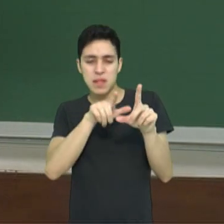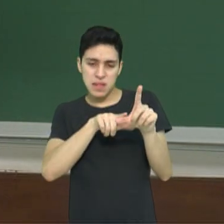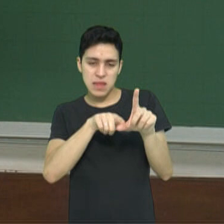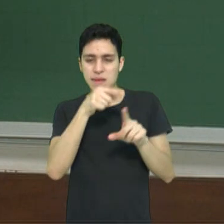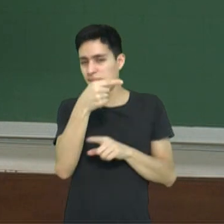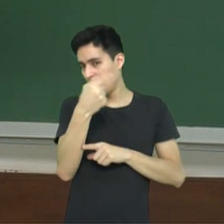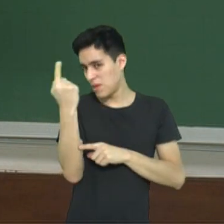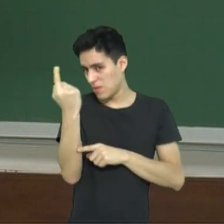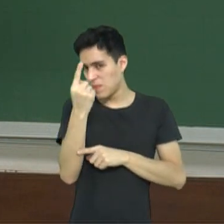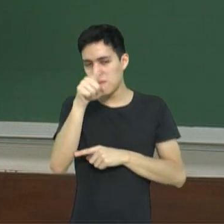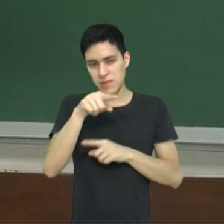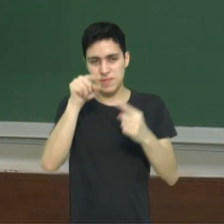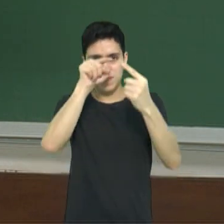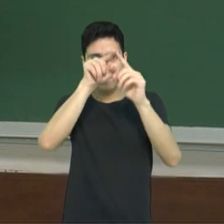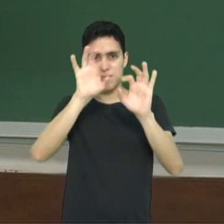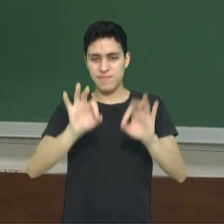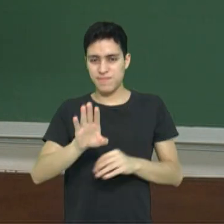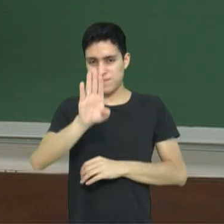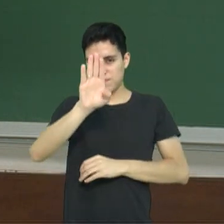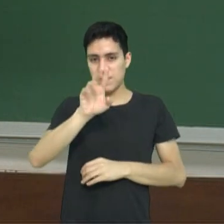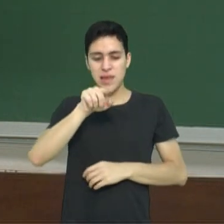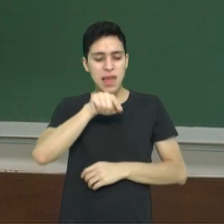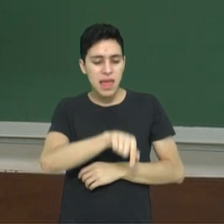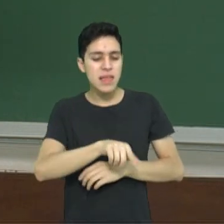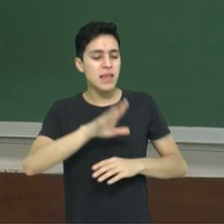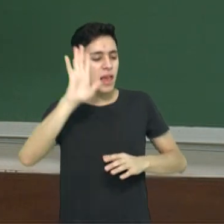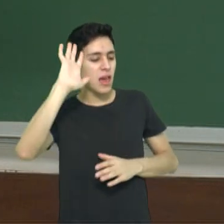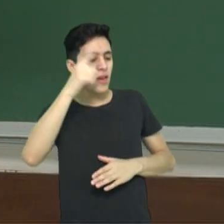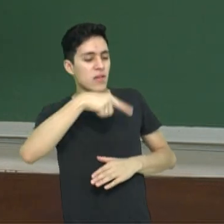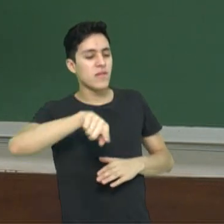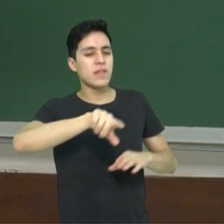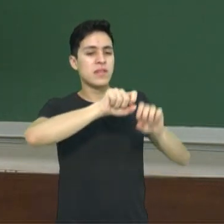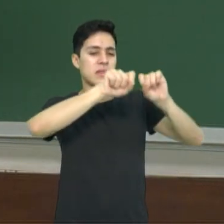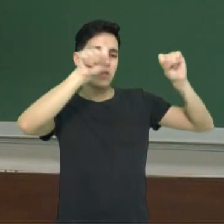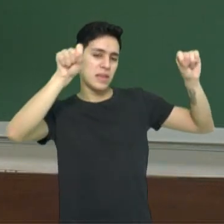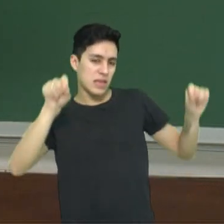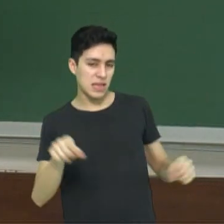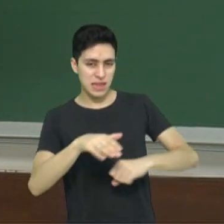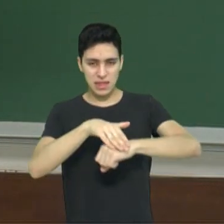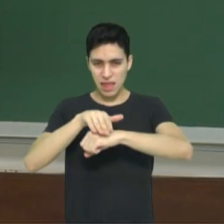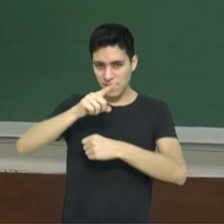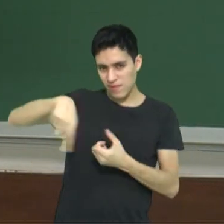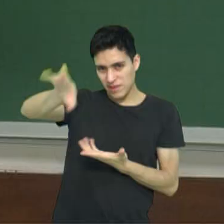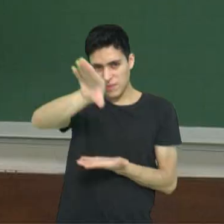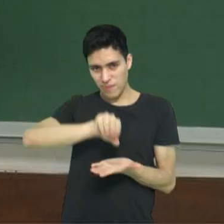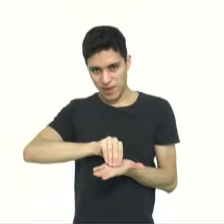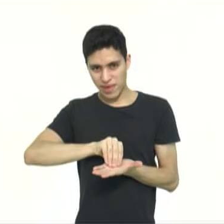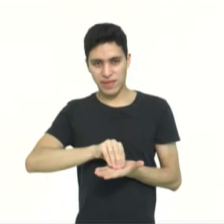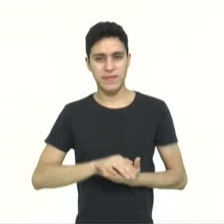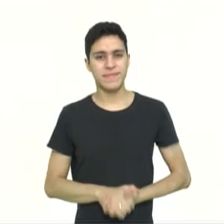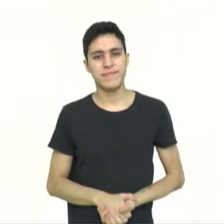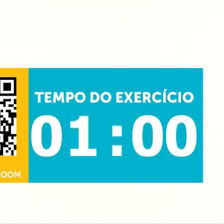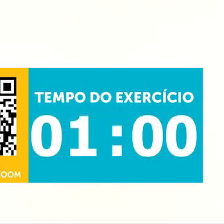menos 1, que é o B, ok? Essa é a solução desse sistema. Tempinho para você copiar.